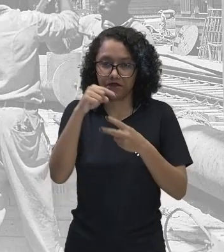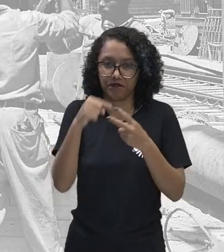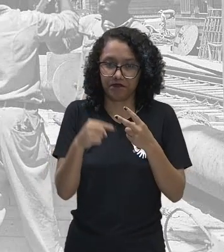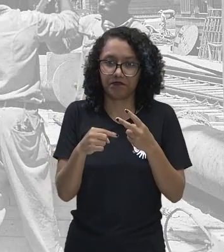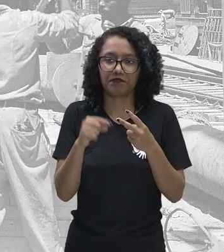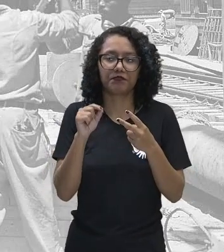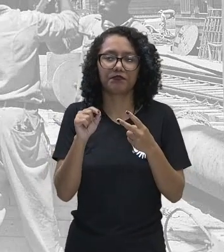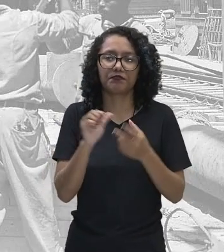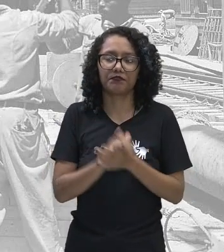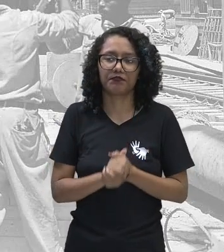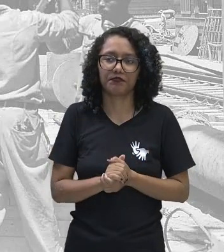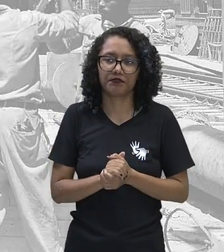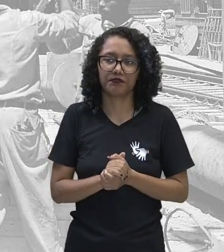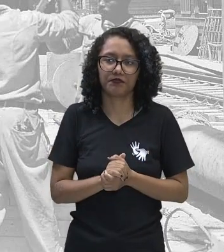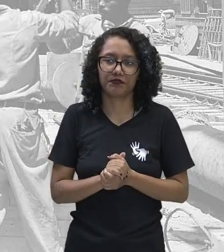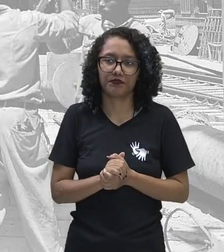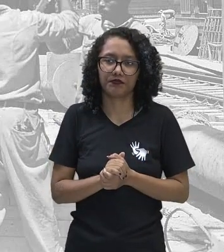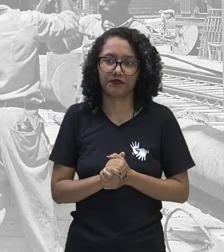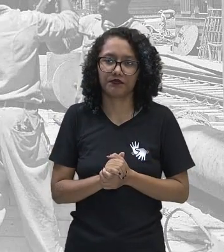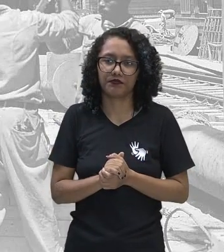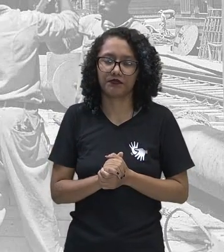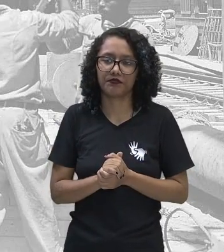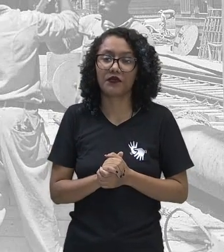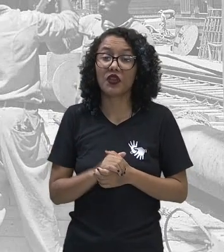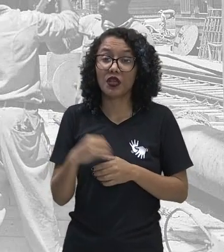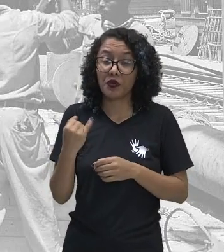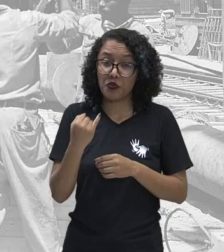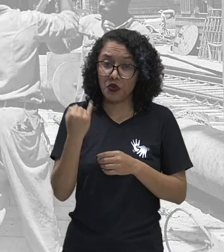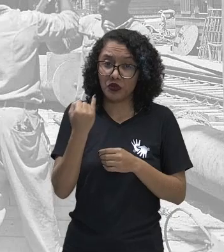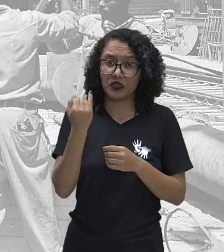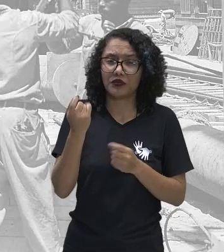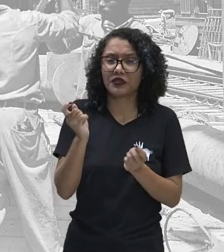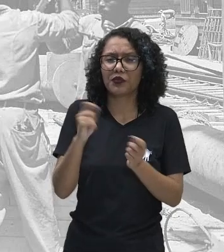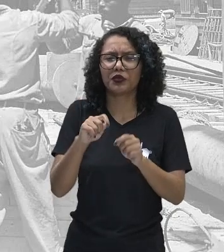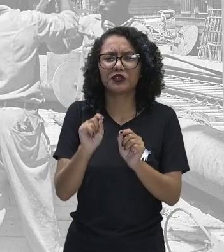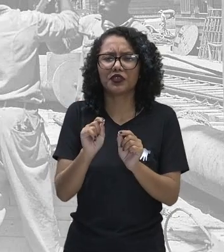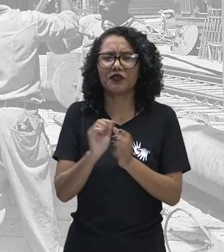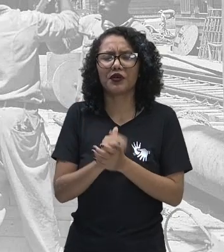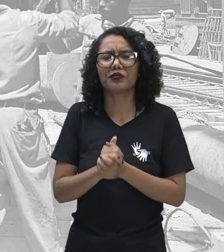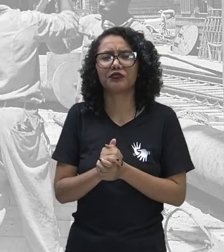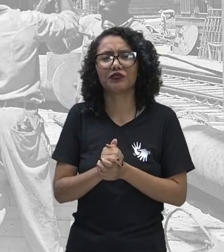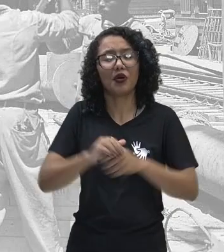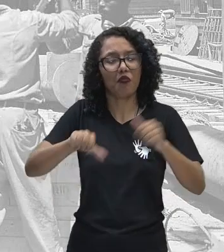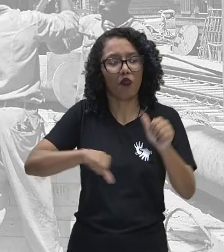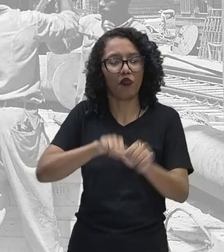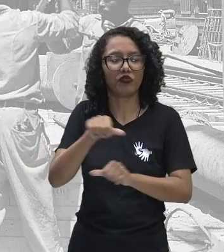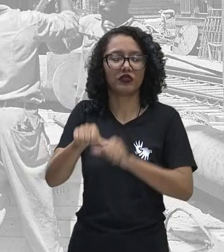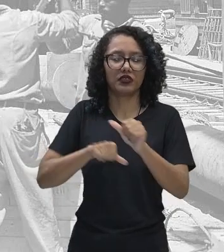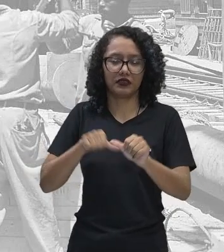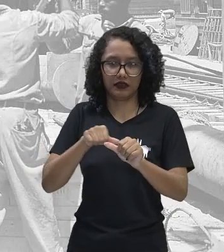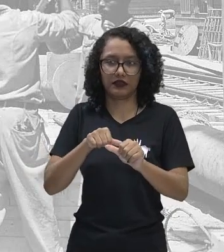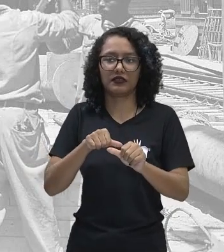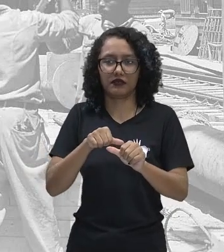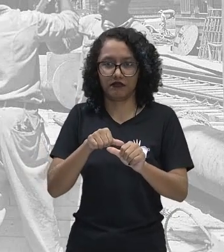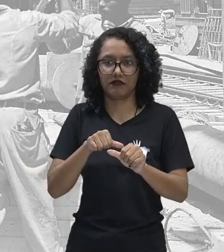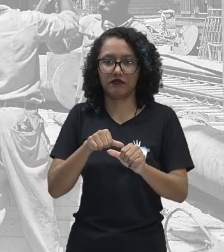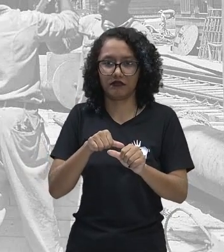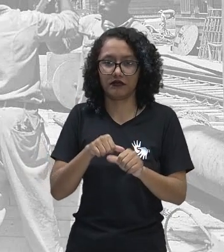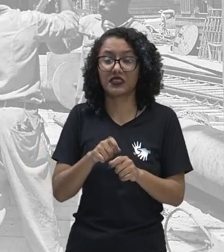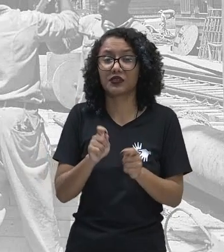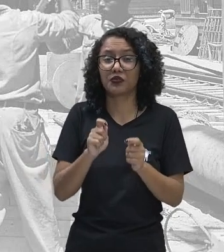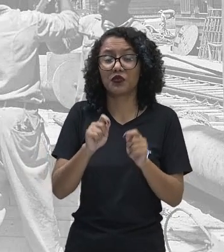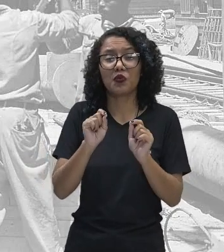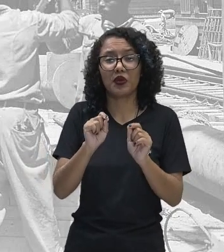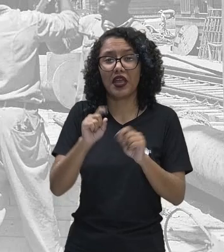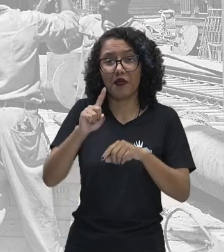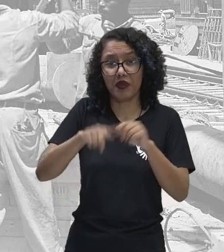vai ser necessário para que haja, de fato, uma modernização, tanto para o escoamento de